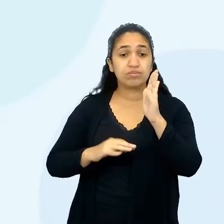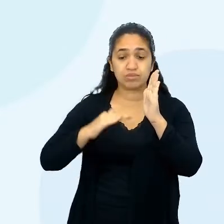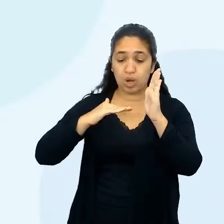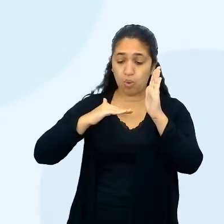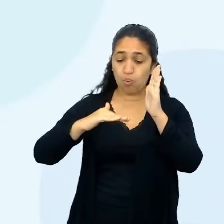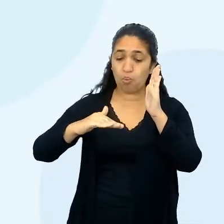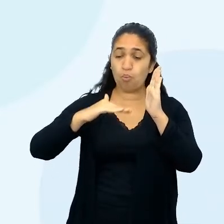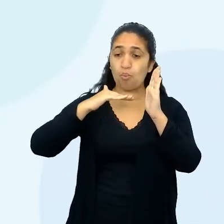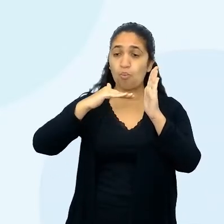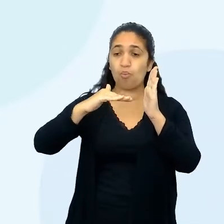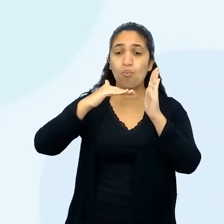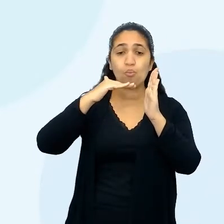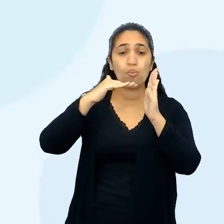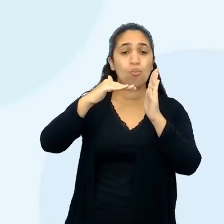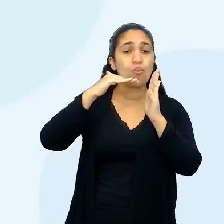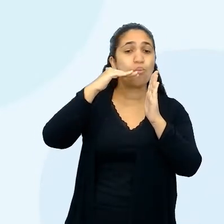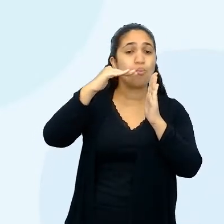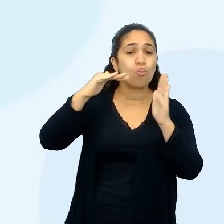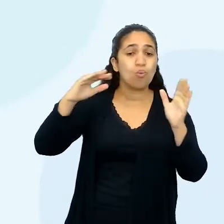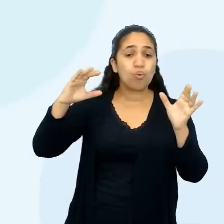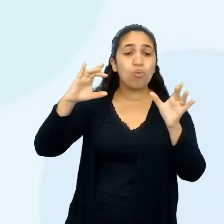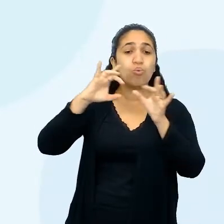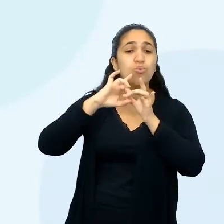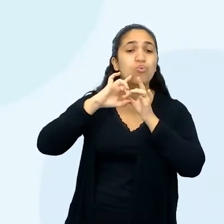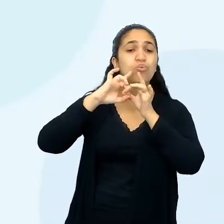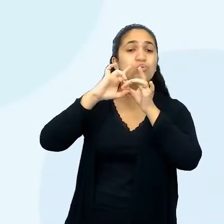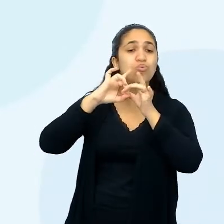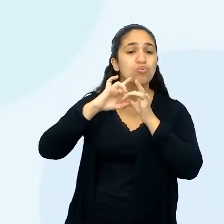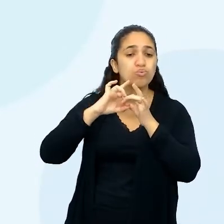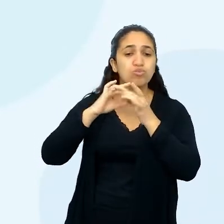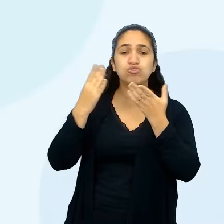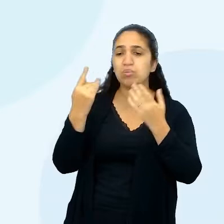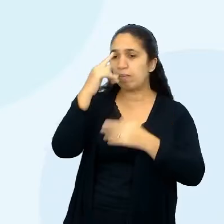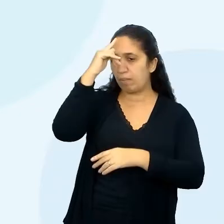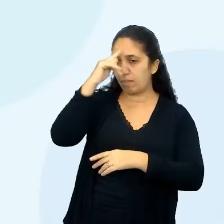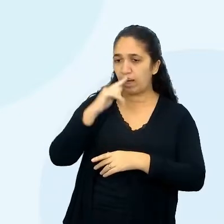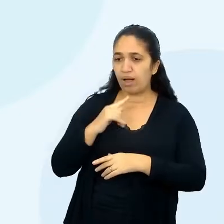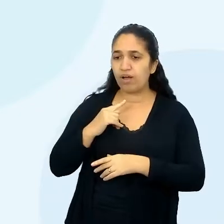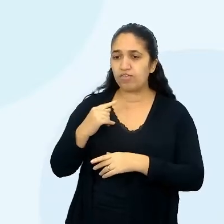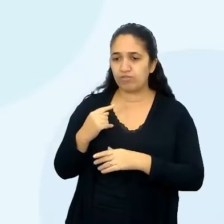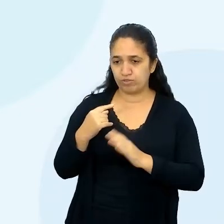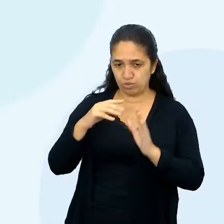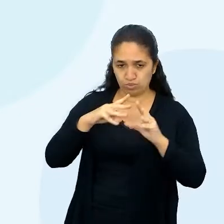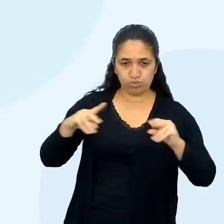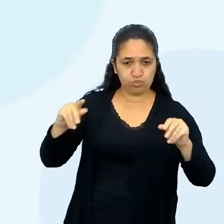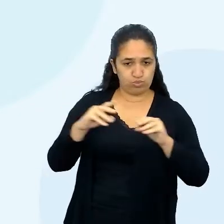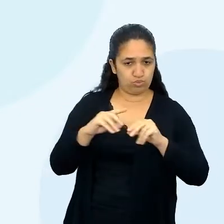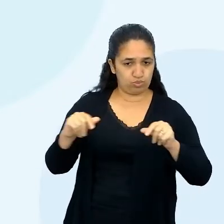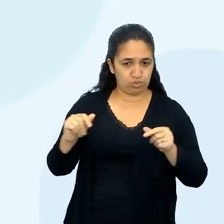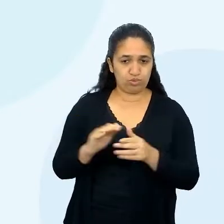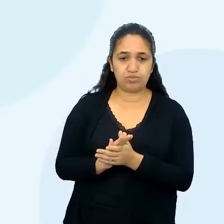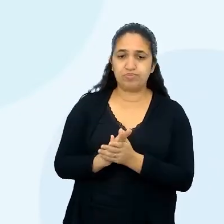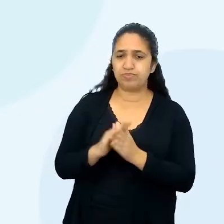horizonte do solo e seu conjunto constitui o que se chama de perfil do solo. A delimitação